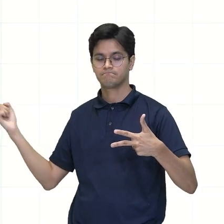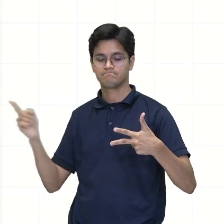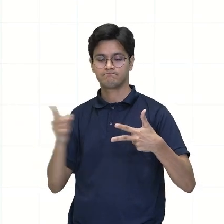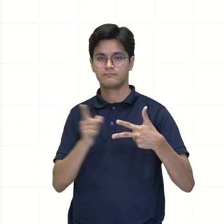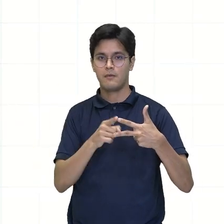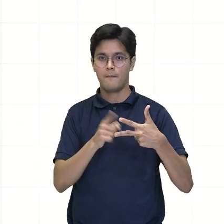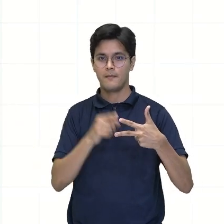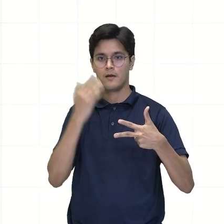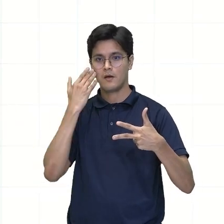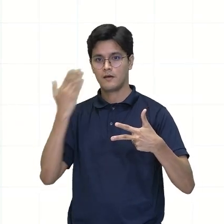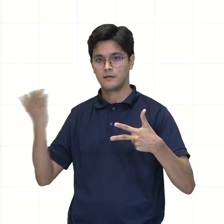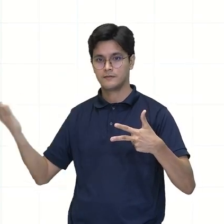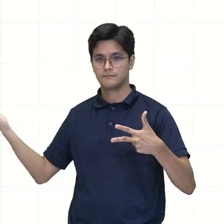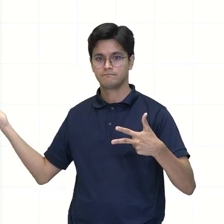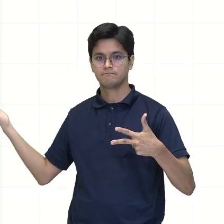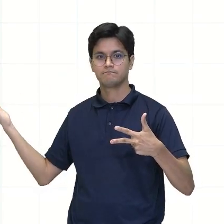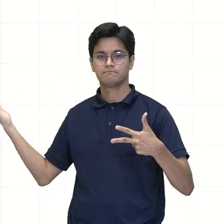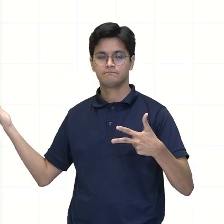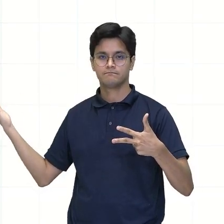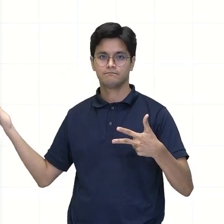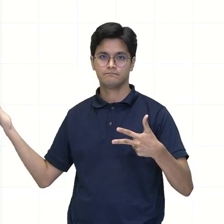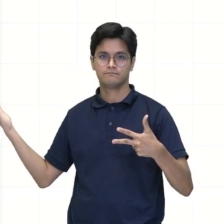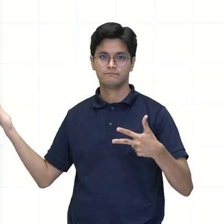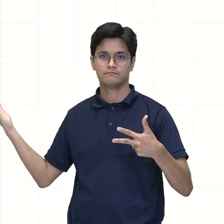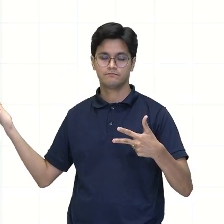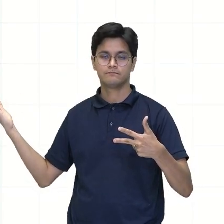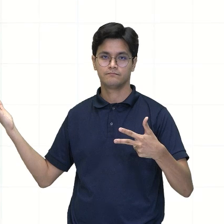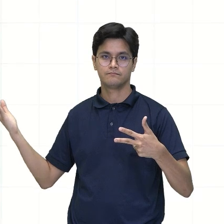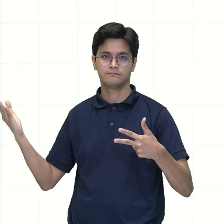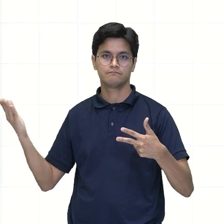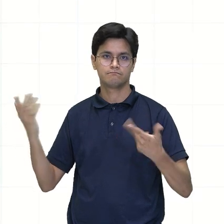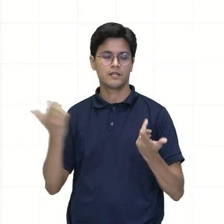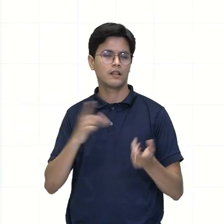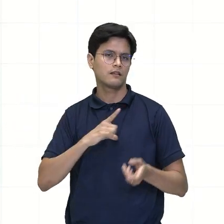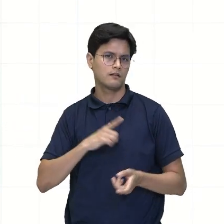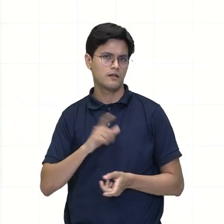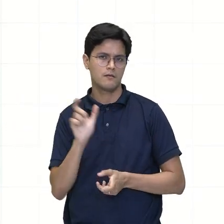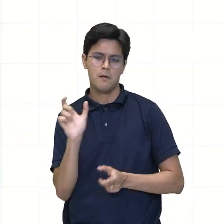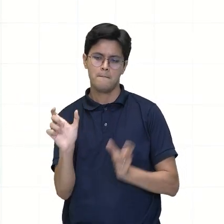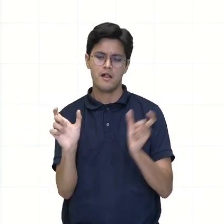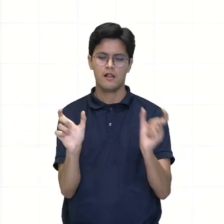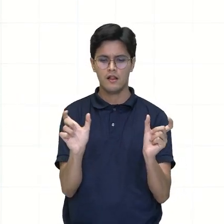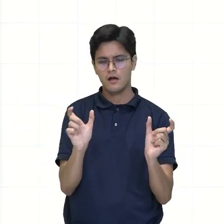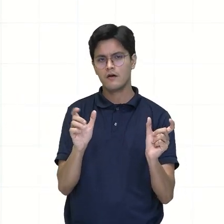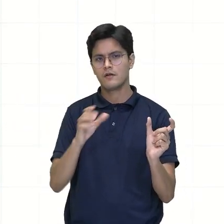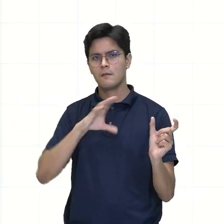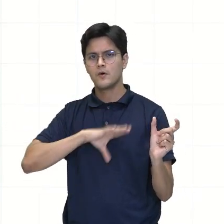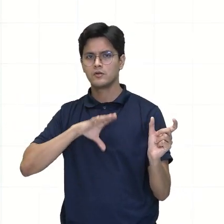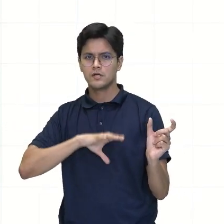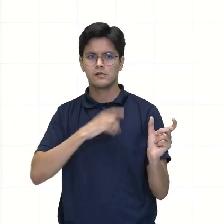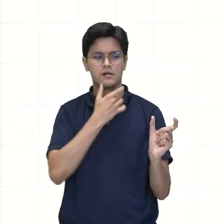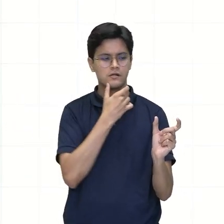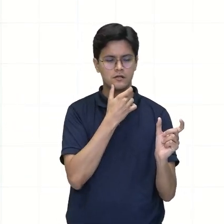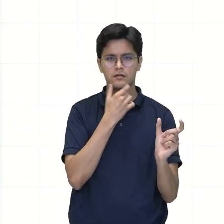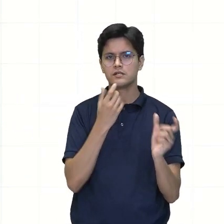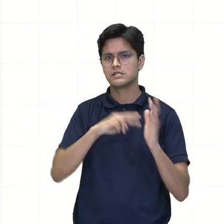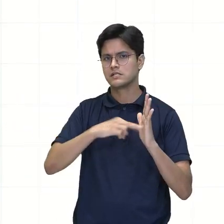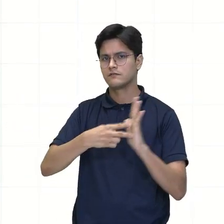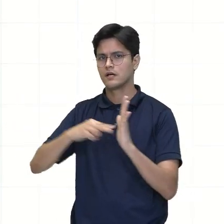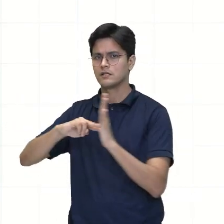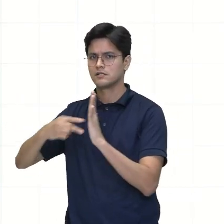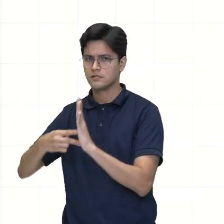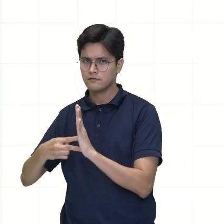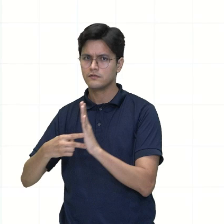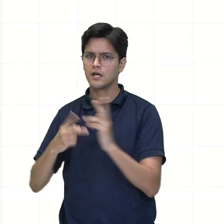music. Aqui temos palavras cognatas que nos ajudam a adivinhar essa ação. She's dancing. Também é